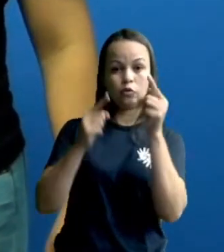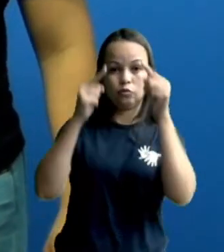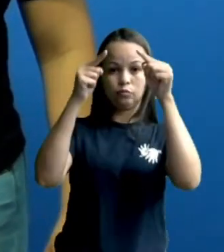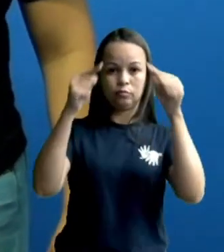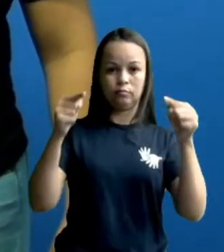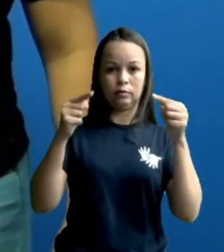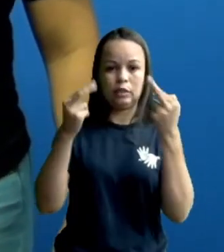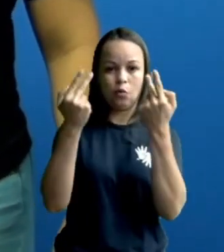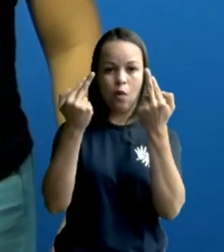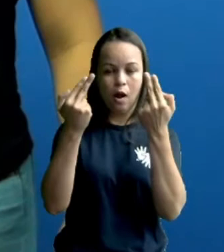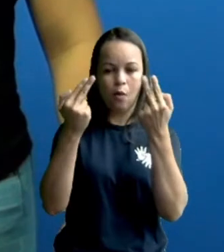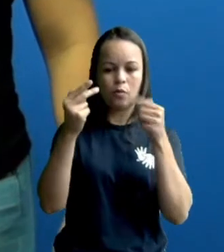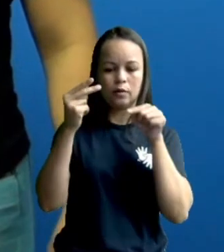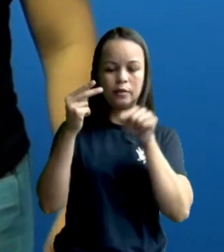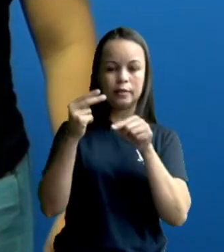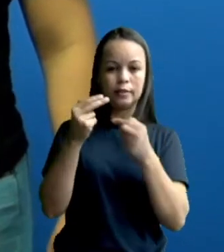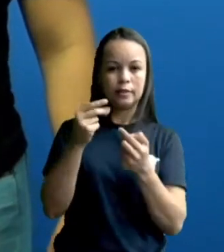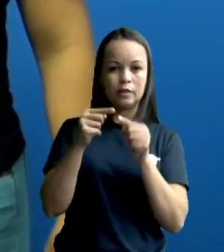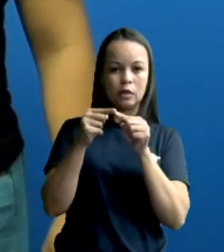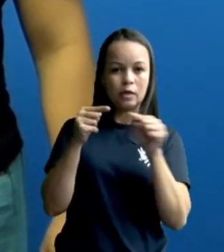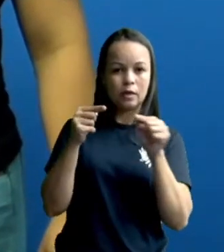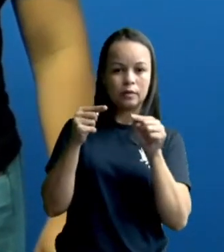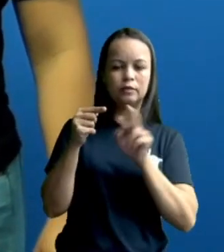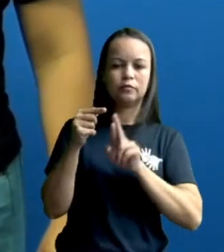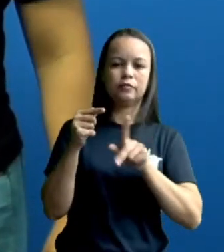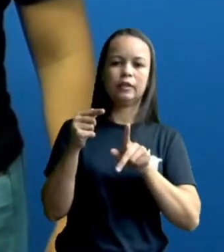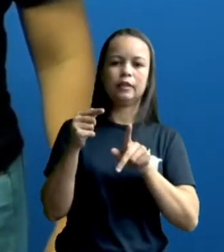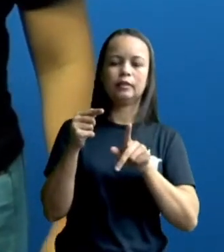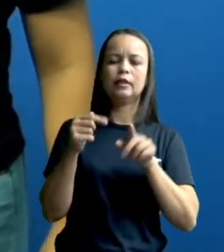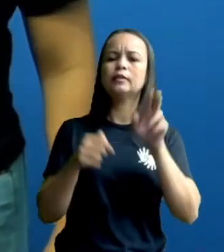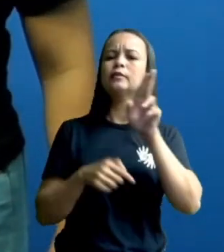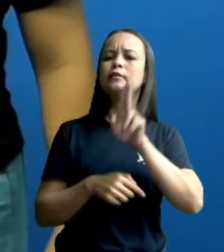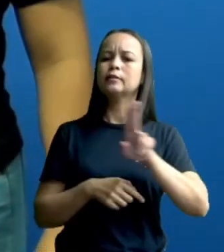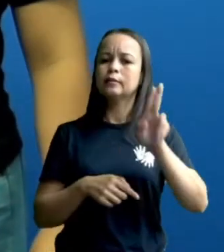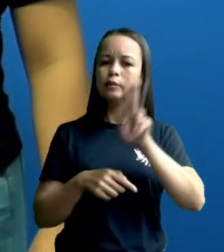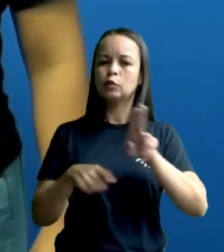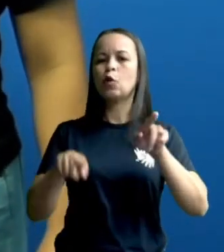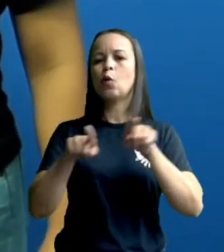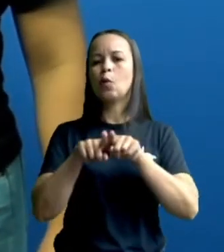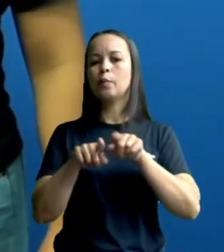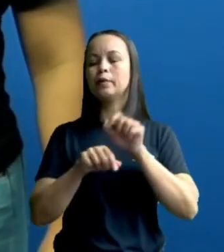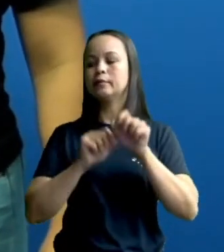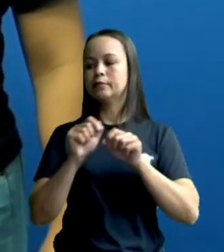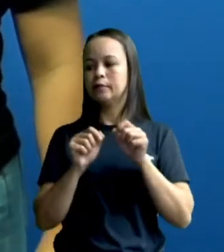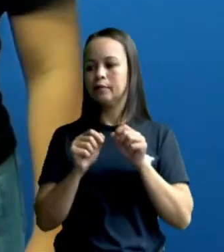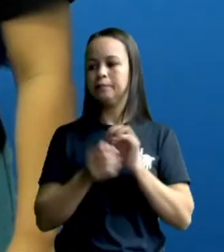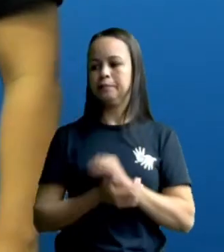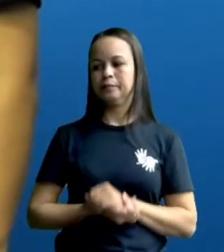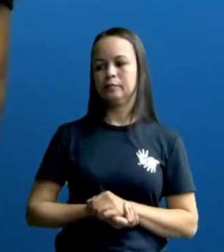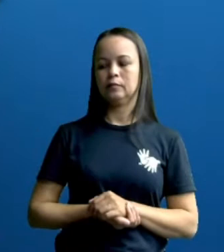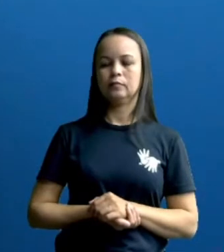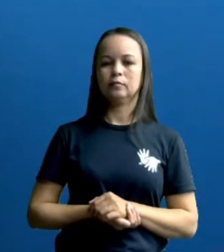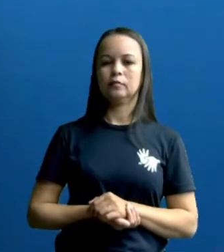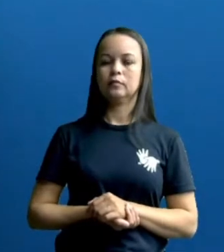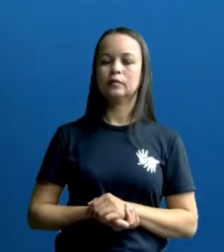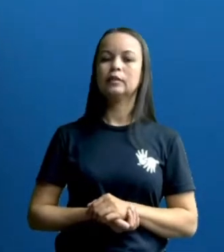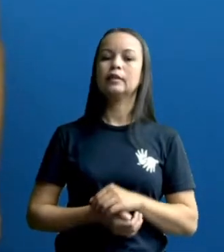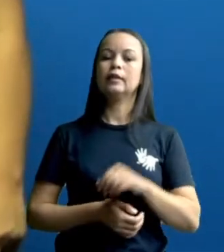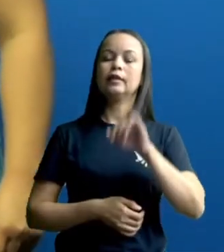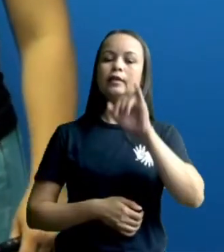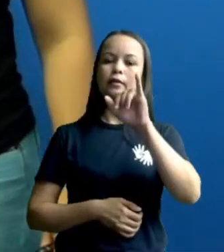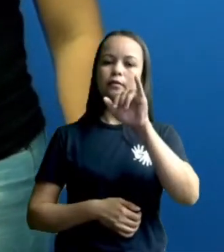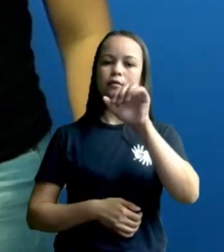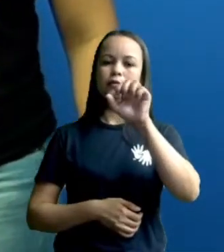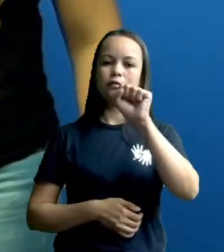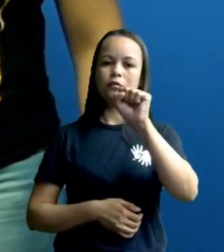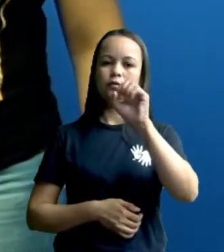iguais e um é diferente. E ele também recebe um nome especial. Ele recebe o nome